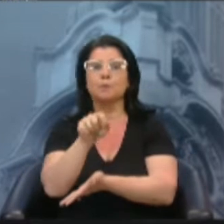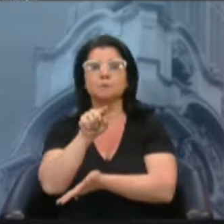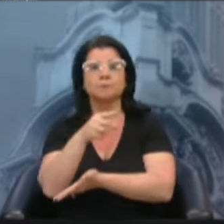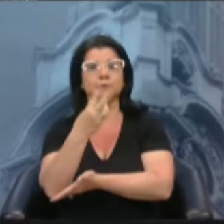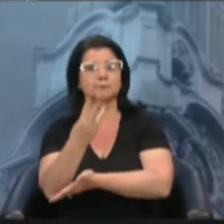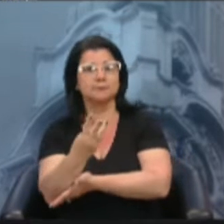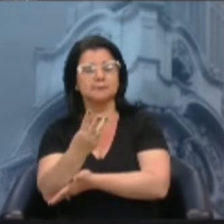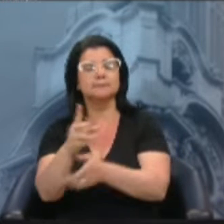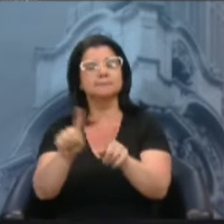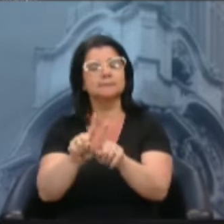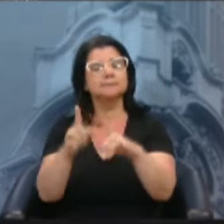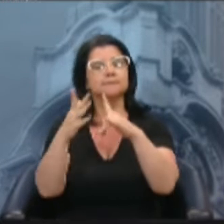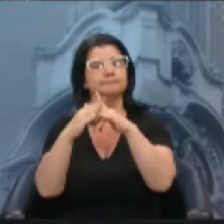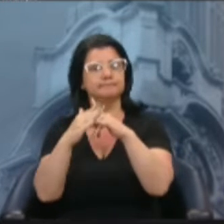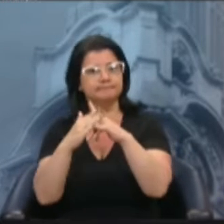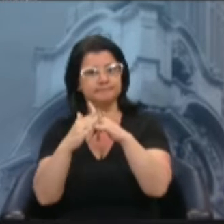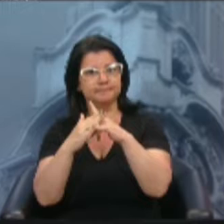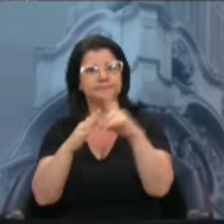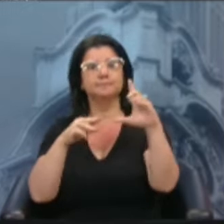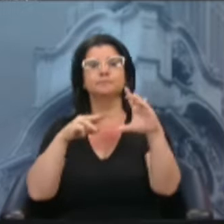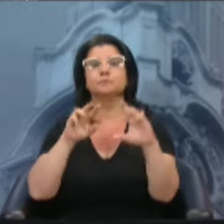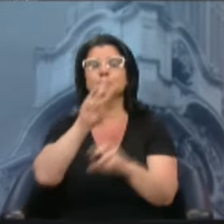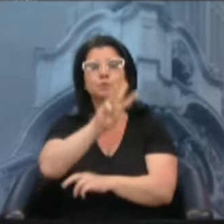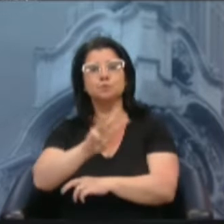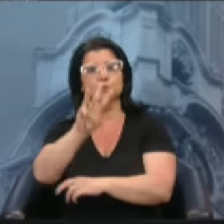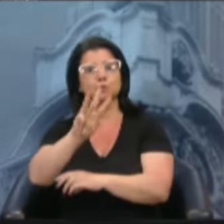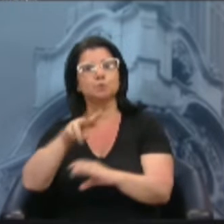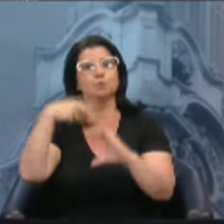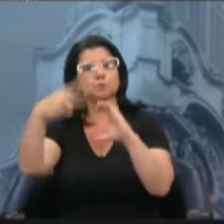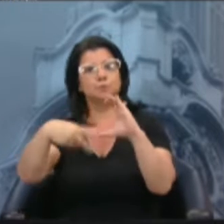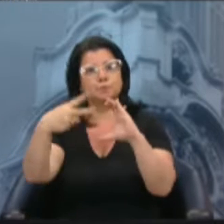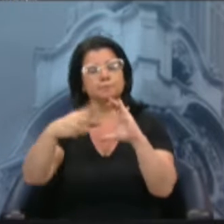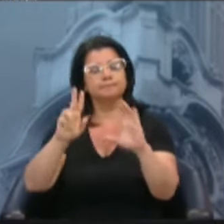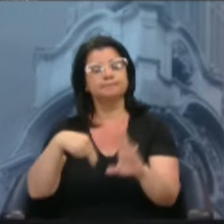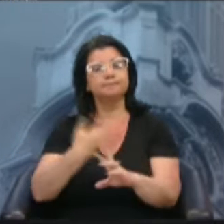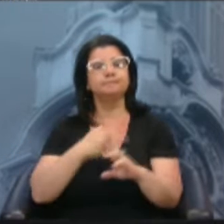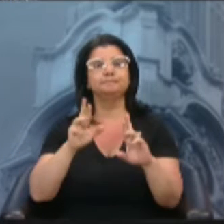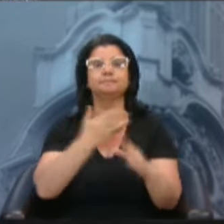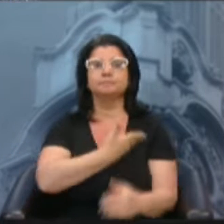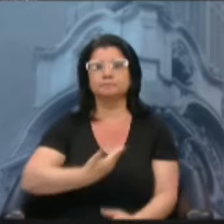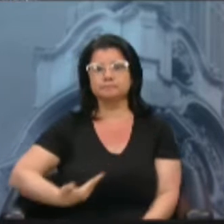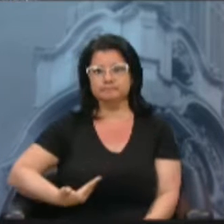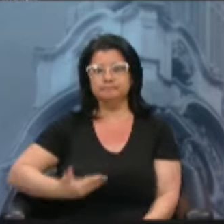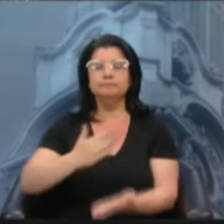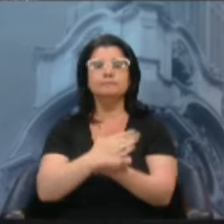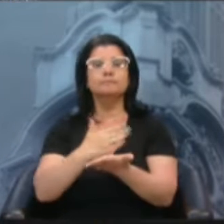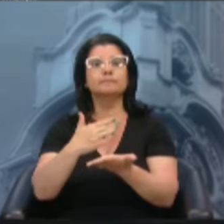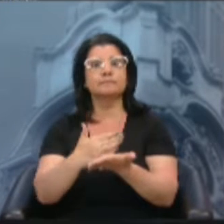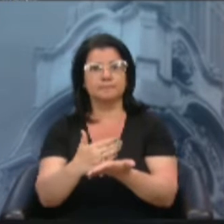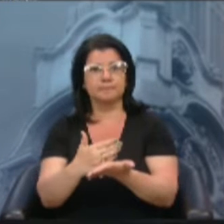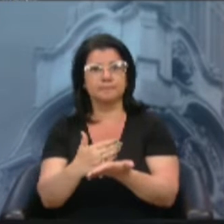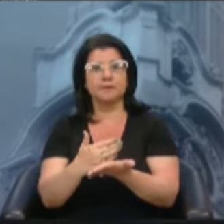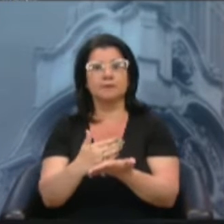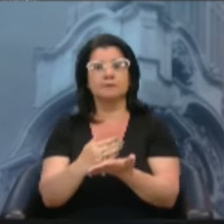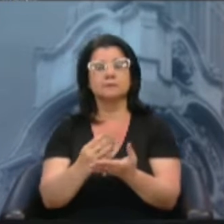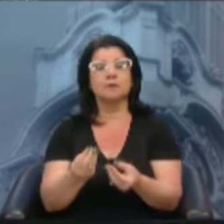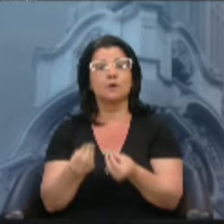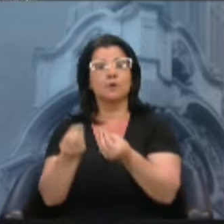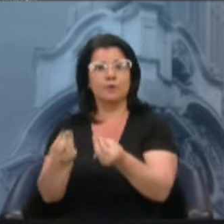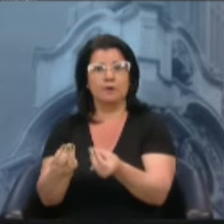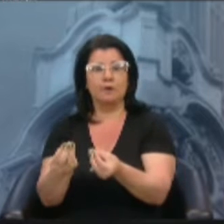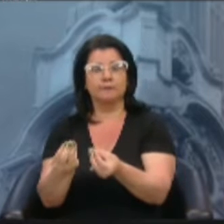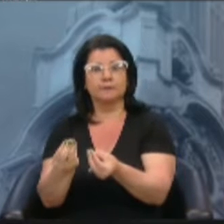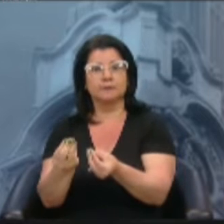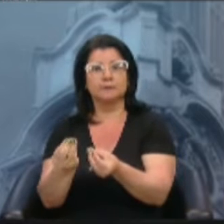página da Câmara. Os procedimentos da nossa audiência pública são os seguintes. Inicialmente, será concedida a palavra ao secretário